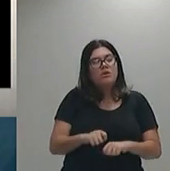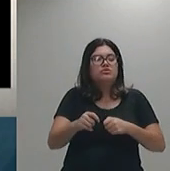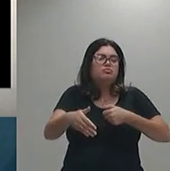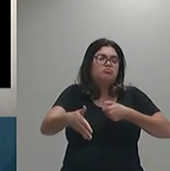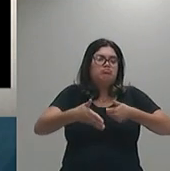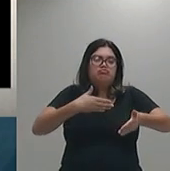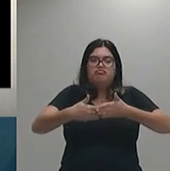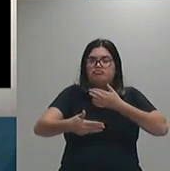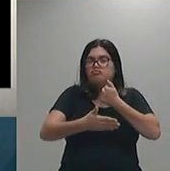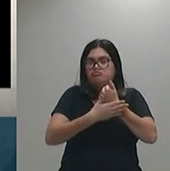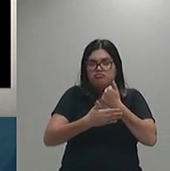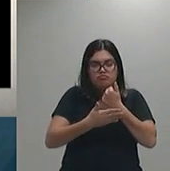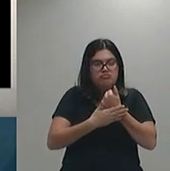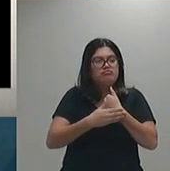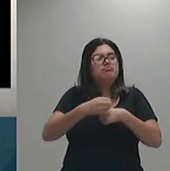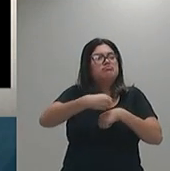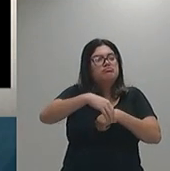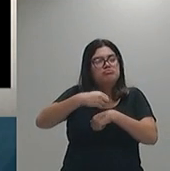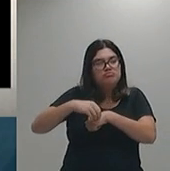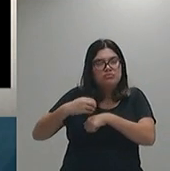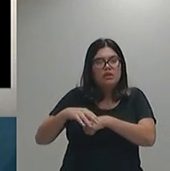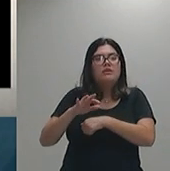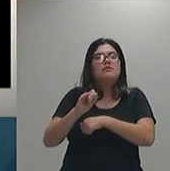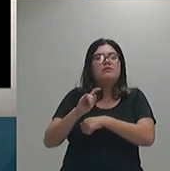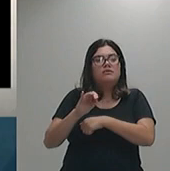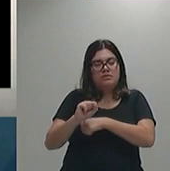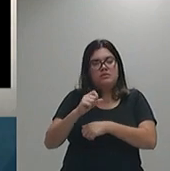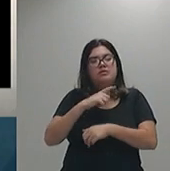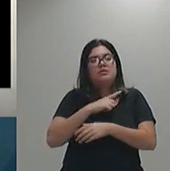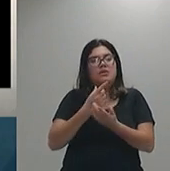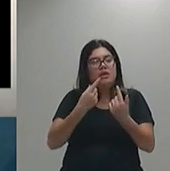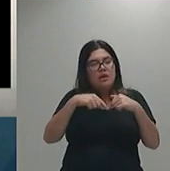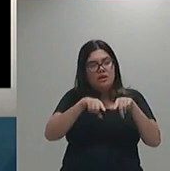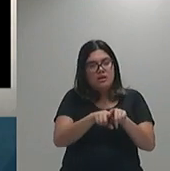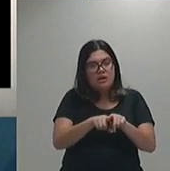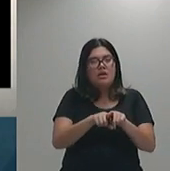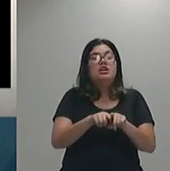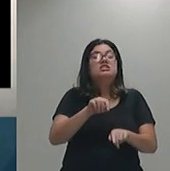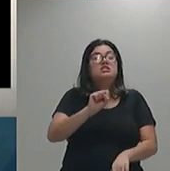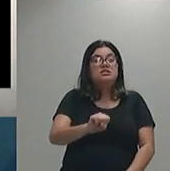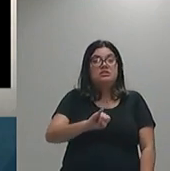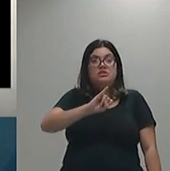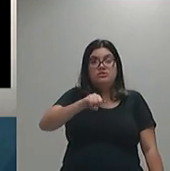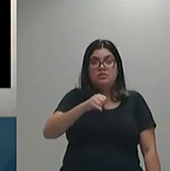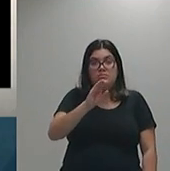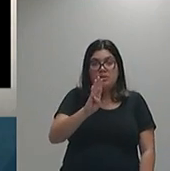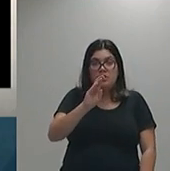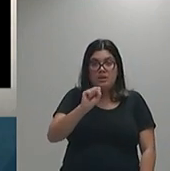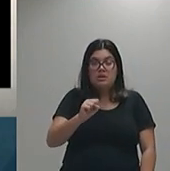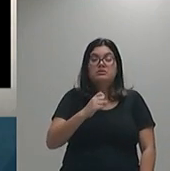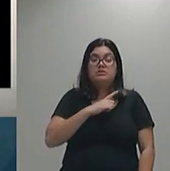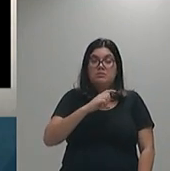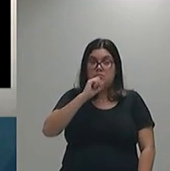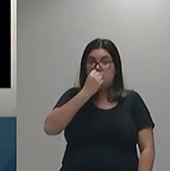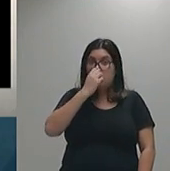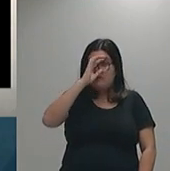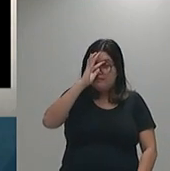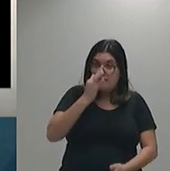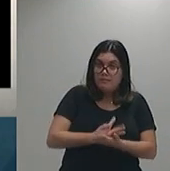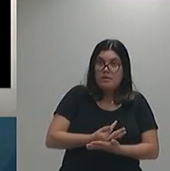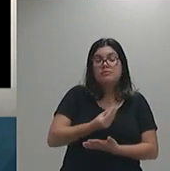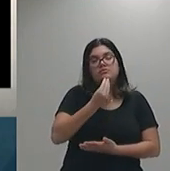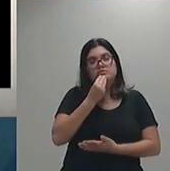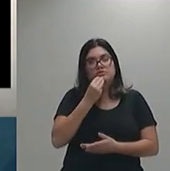ingressar no Feito como assistente isso é JBS estivesse de boa-fé é isso que ela deveria fazer passar a